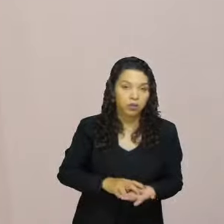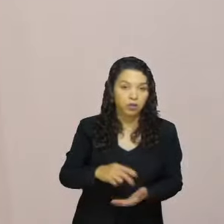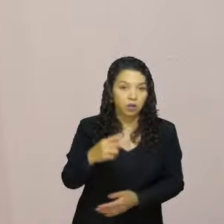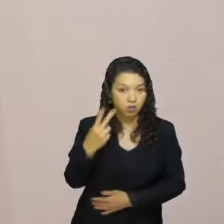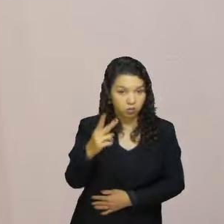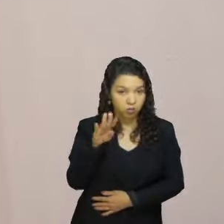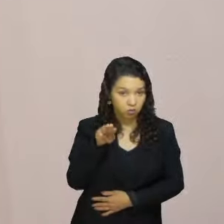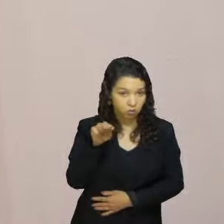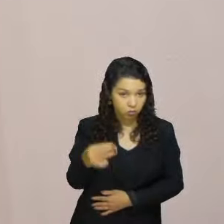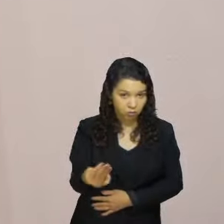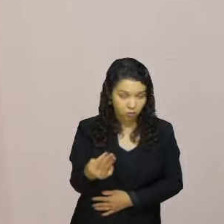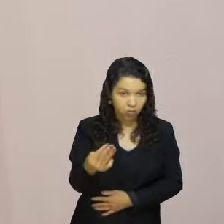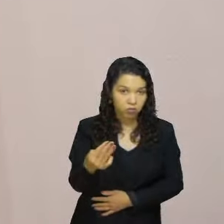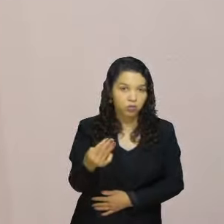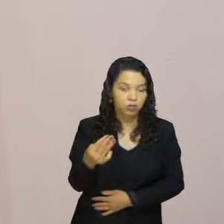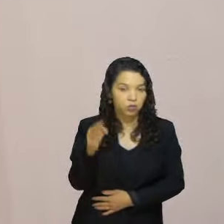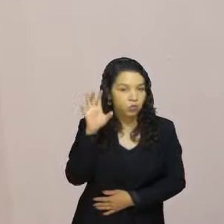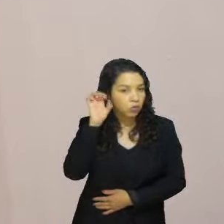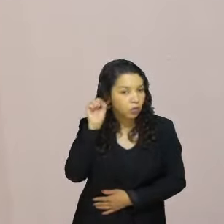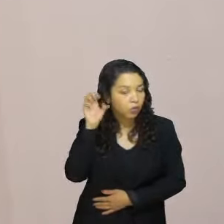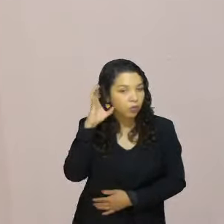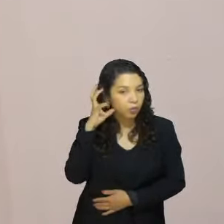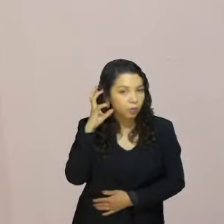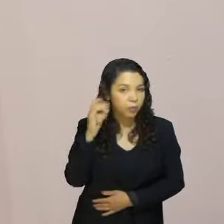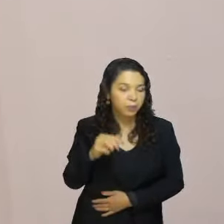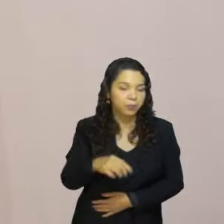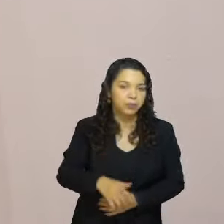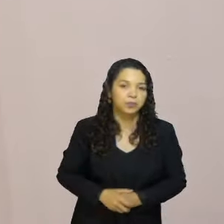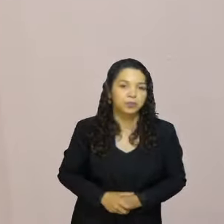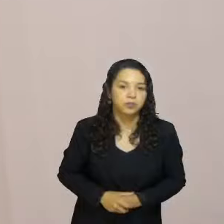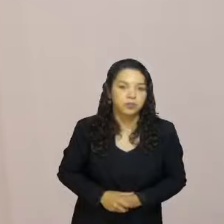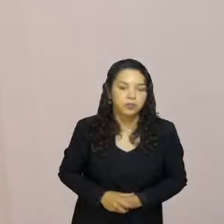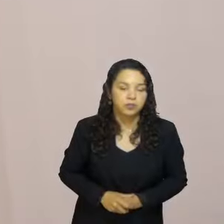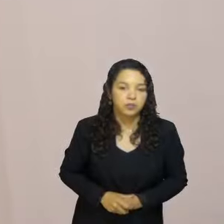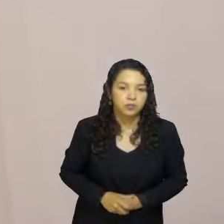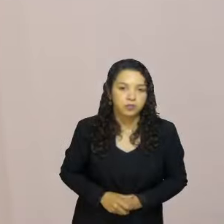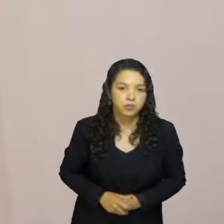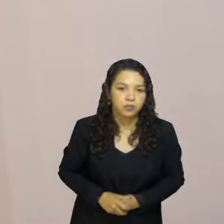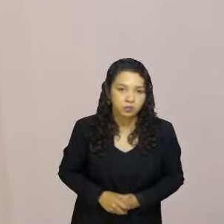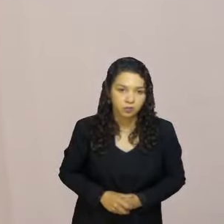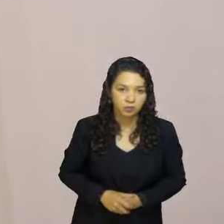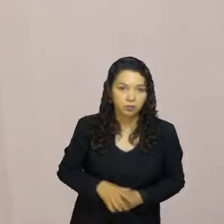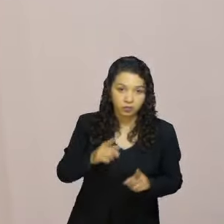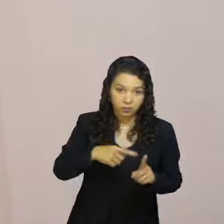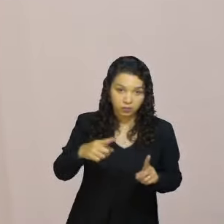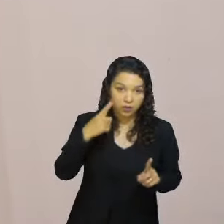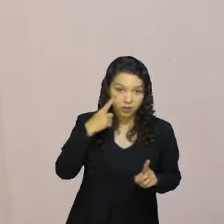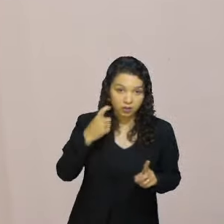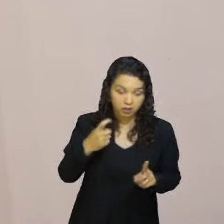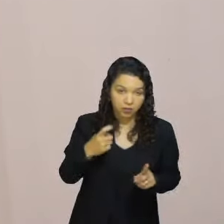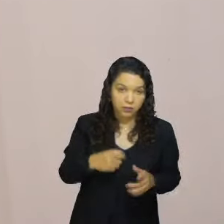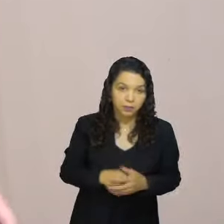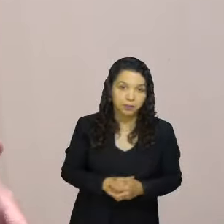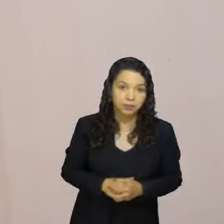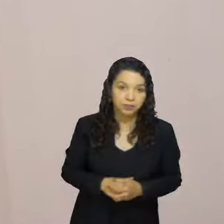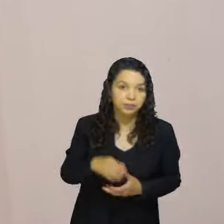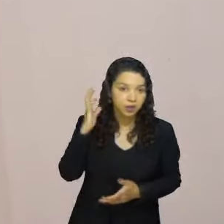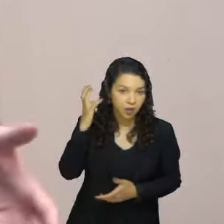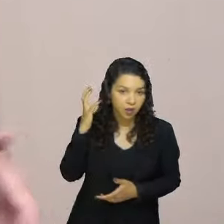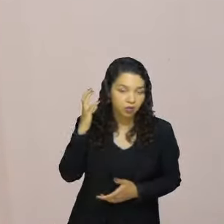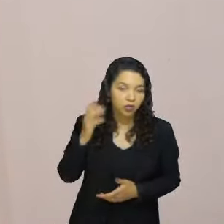2 milhões de ouvintes por minuto em relação ao rádio. E quem ouve rádio, olha que dado interessante, na média, ouve rádio, na